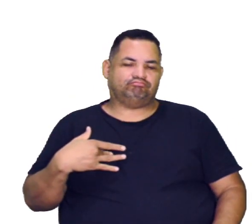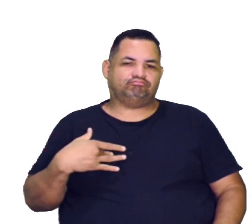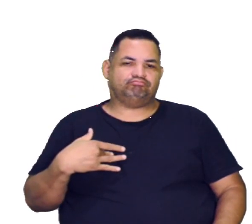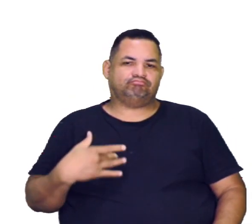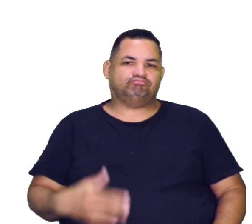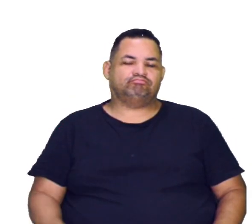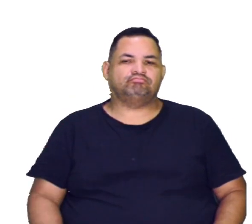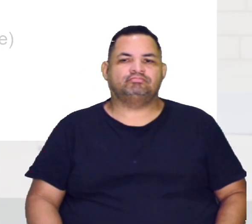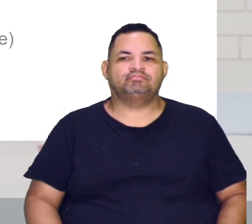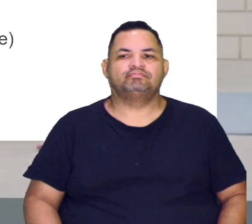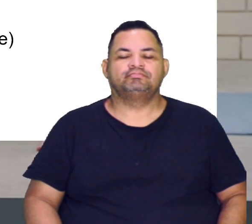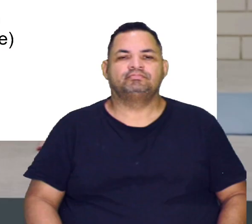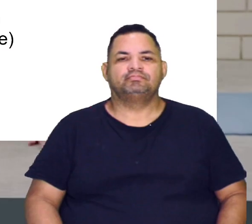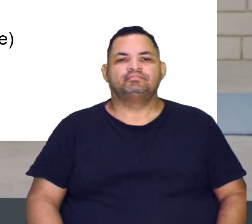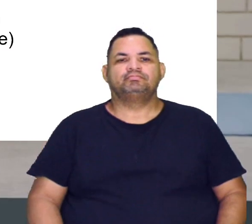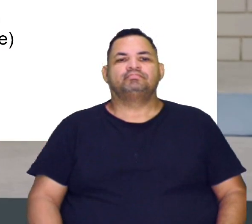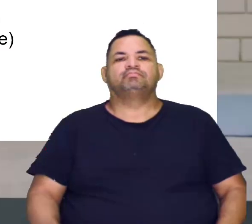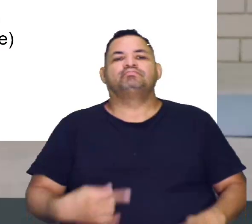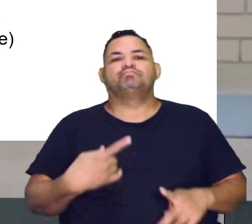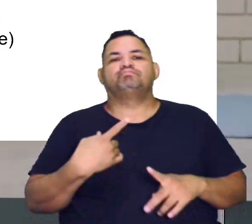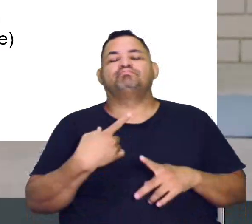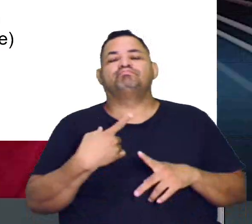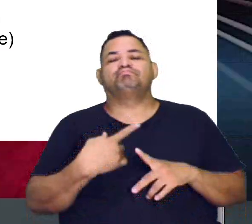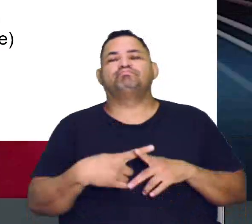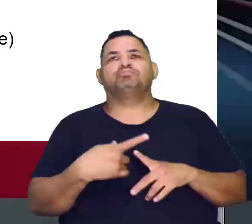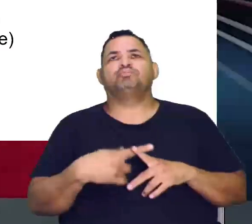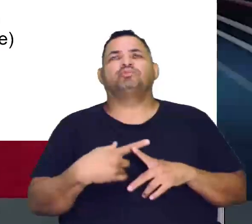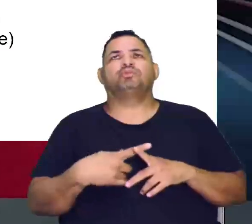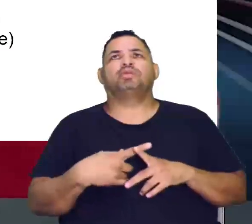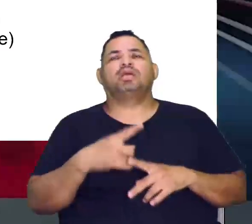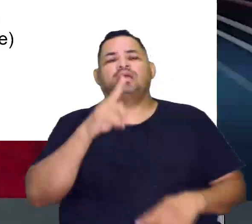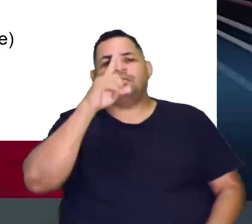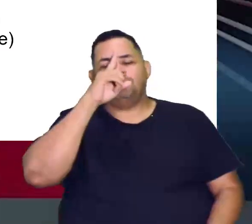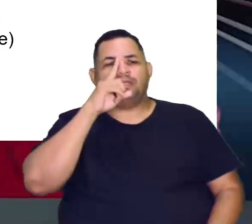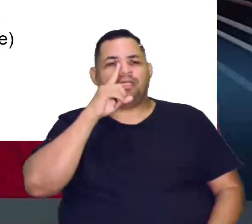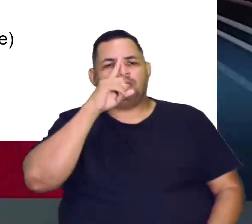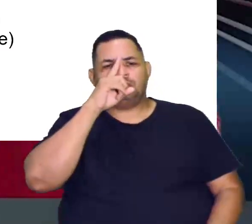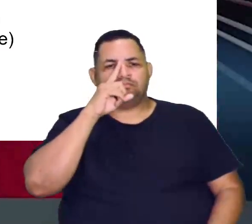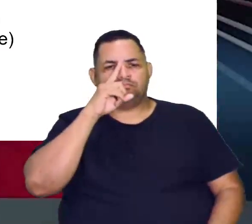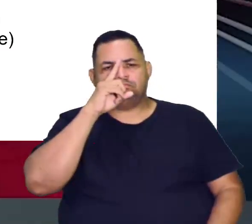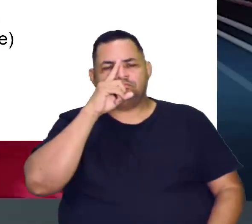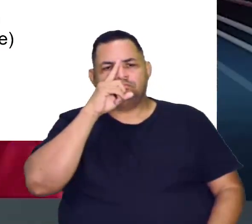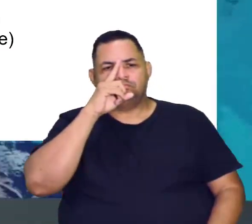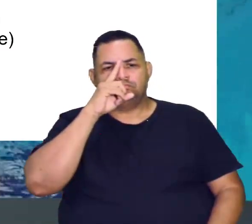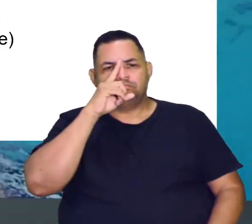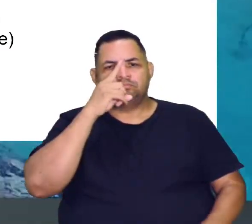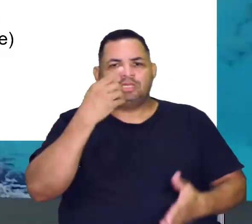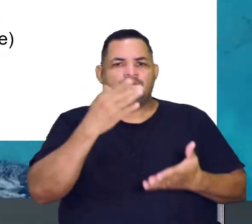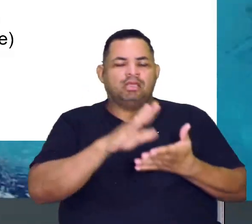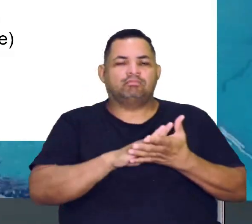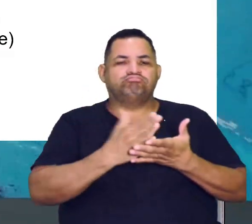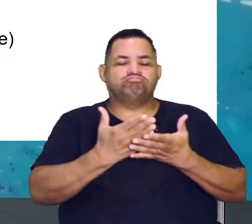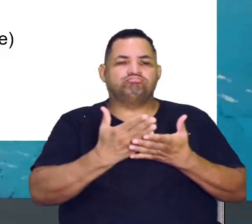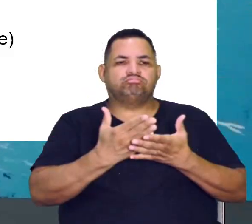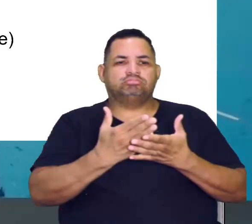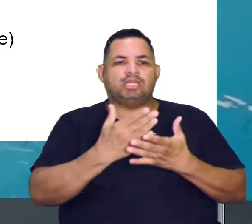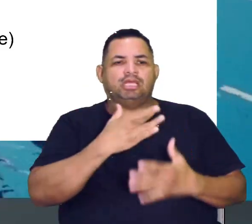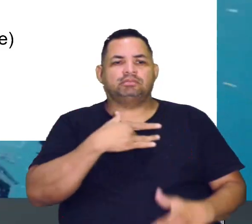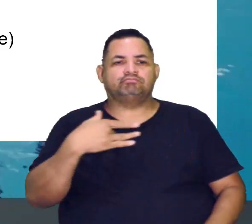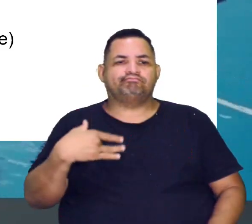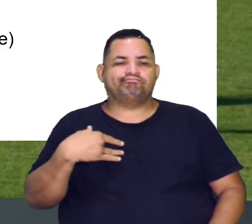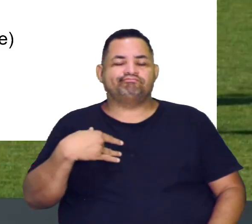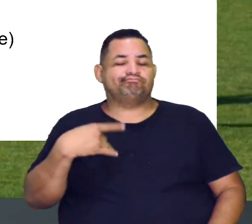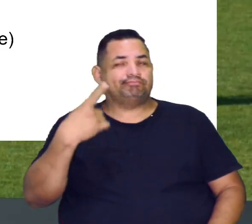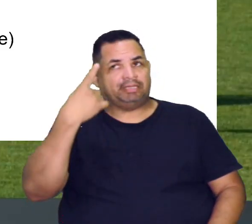que coloca em risco a sua saúde? Porque o indivíduo ele não está pensando aí